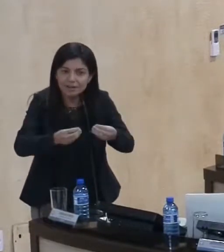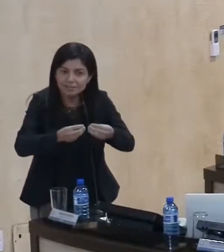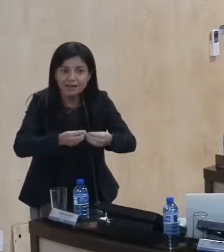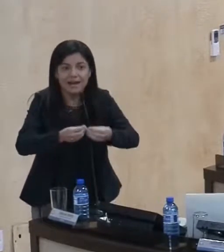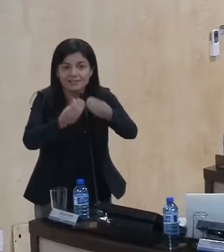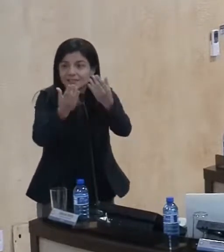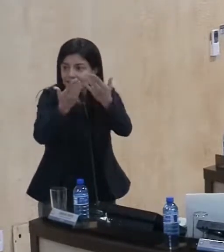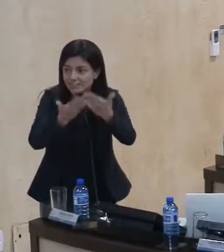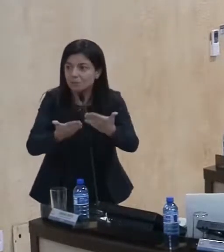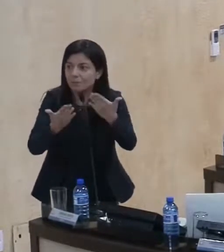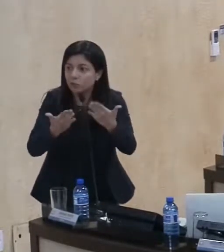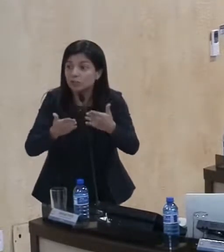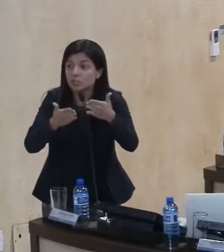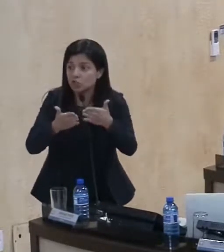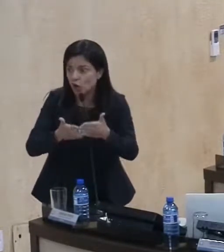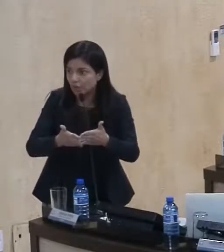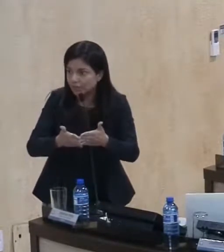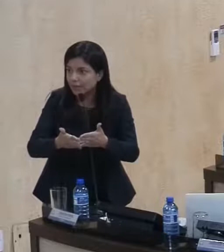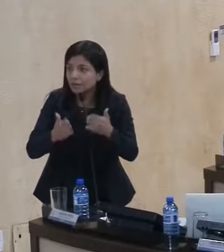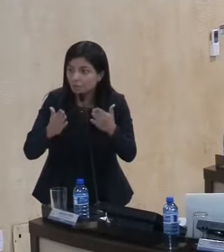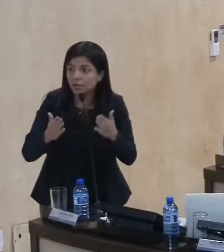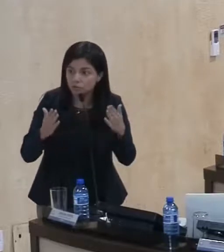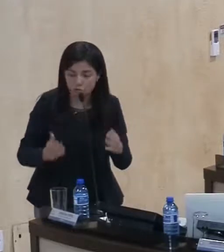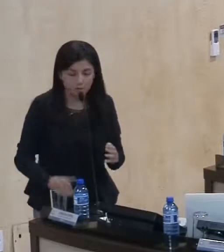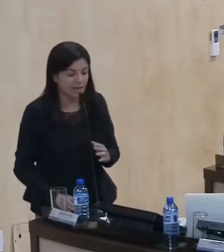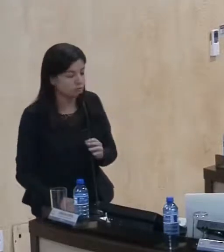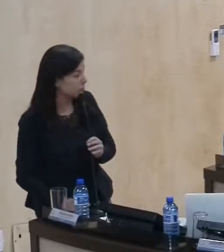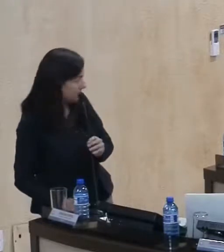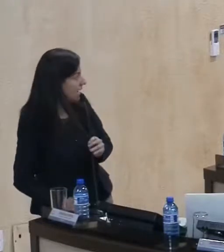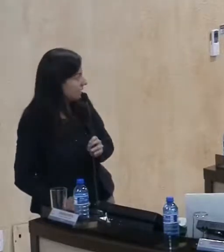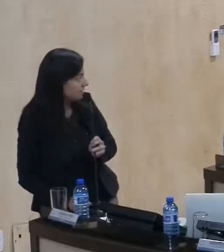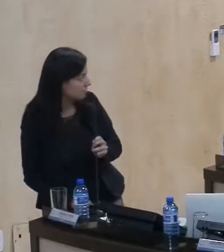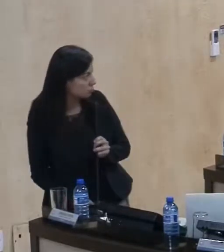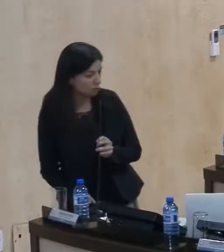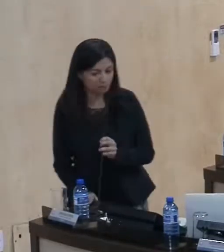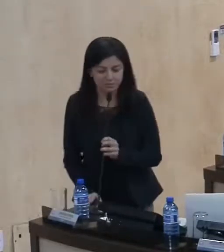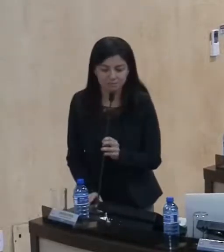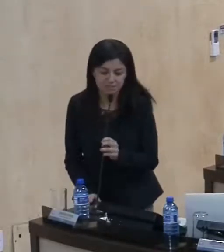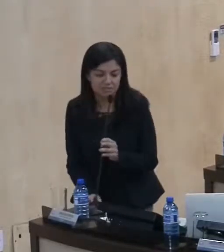não vir a esta casa e trazer uma minuta sólida, planos concretos.